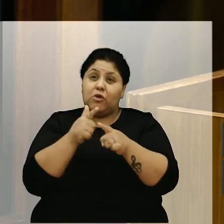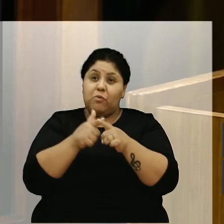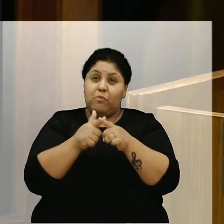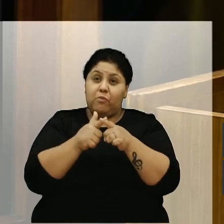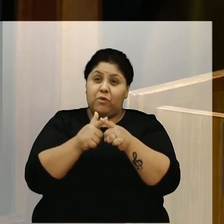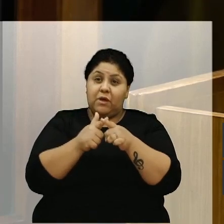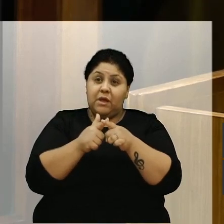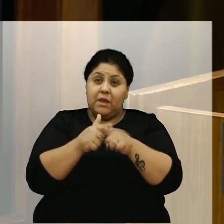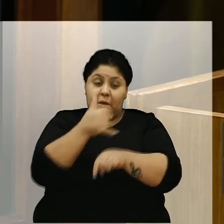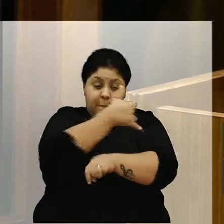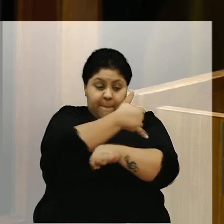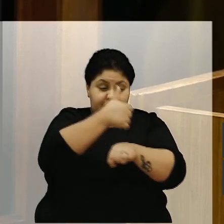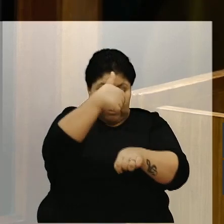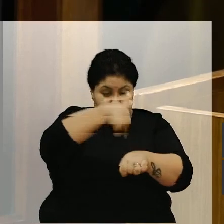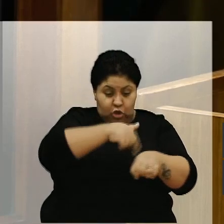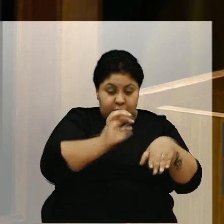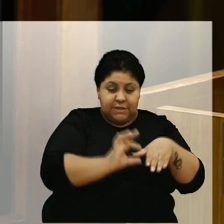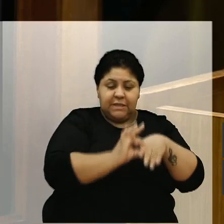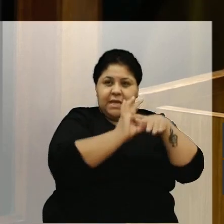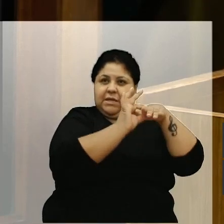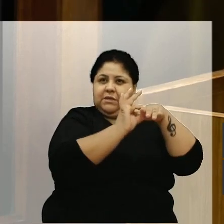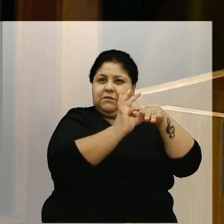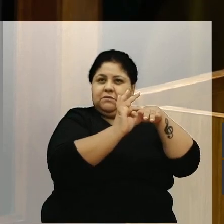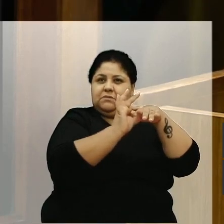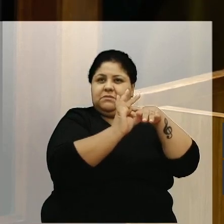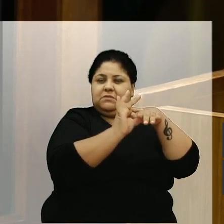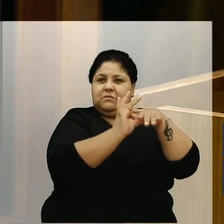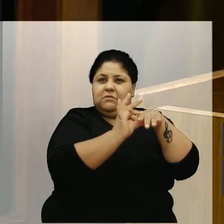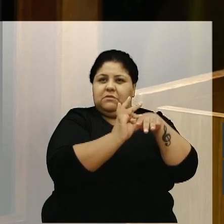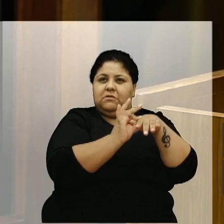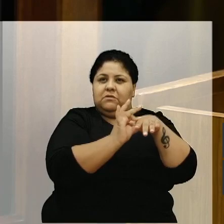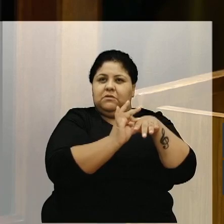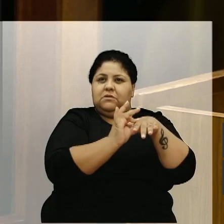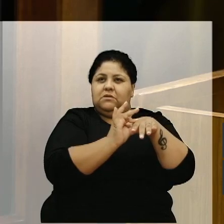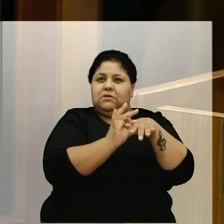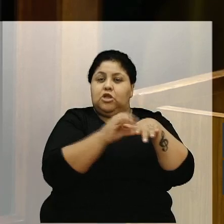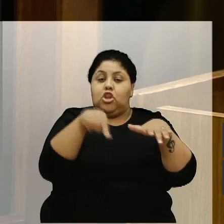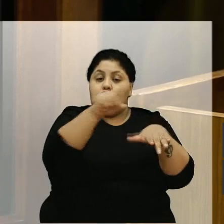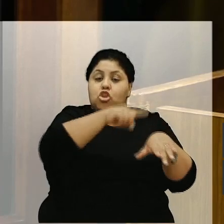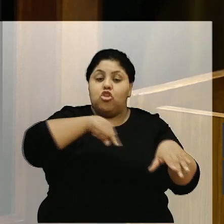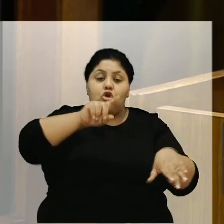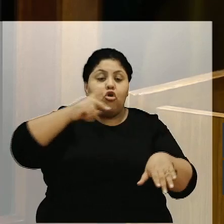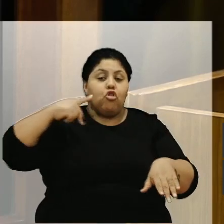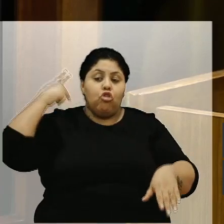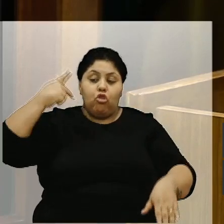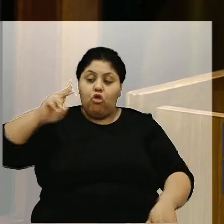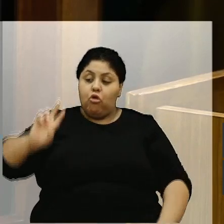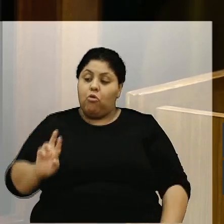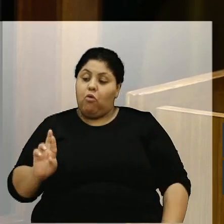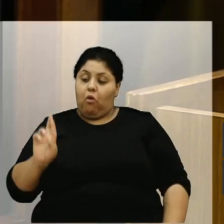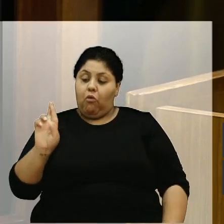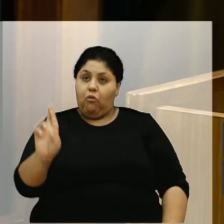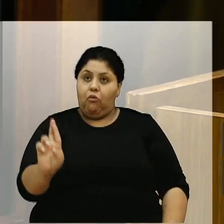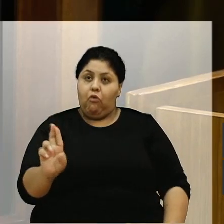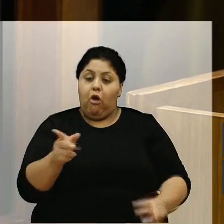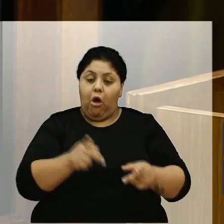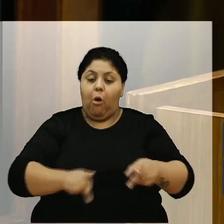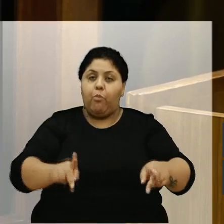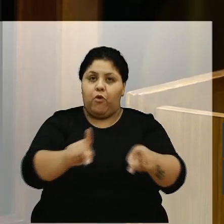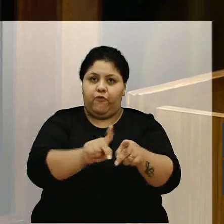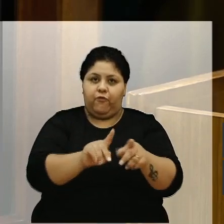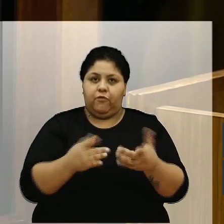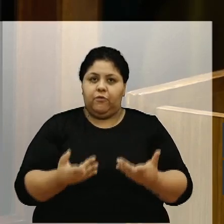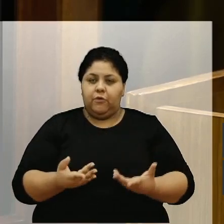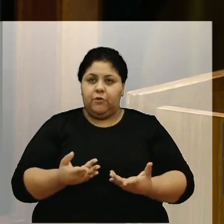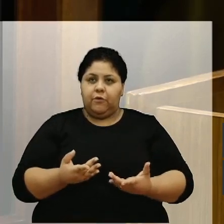né? Nós, liderança, nós, vereadores, passa por a gente, eles ligam para nós, porque nós representamos ao povo.